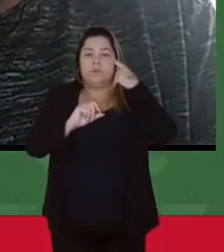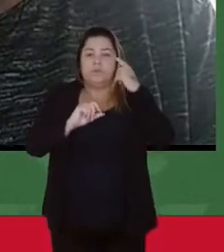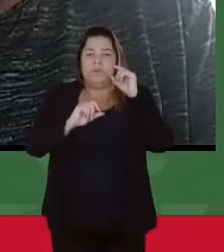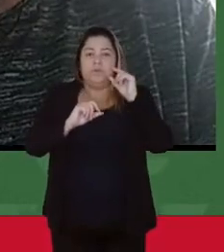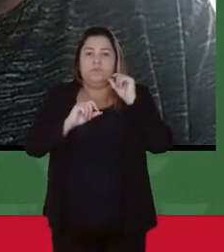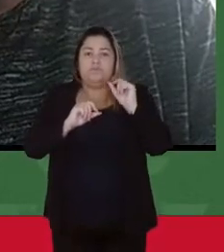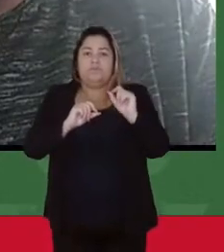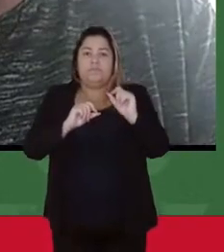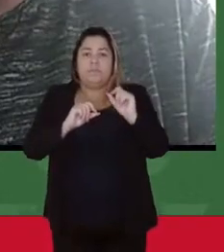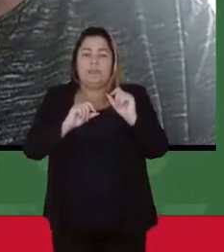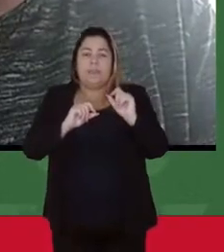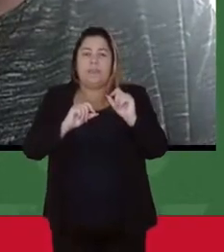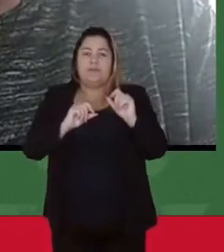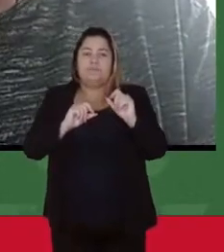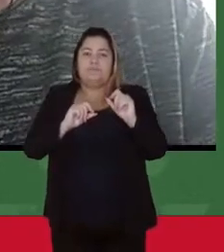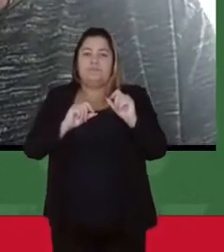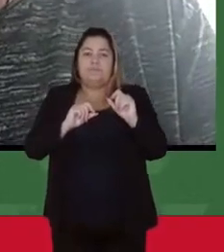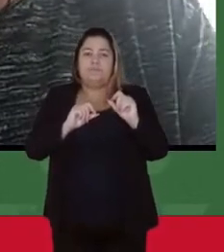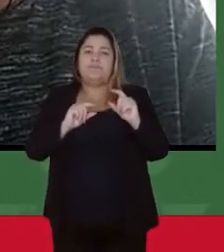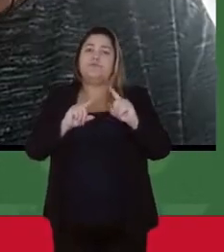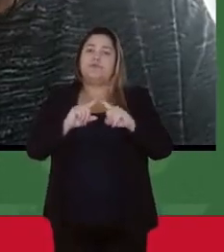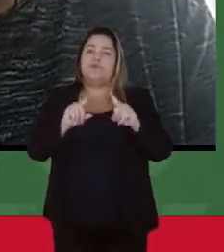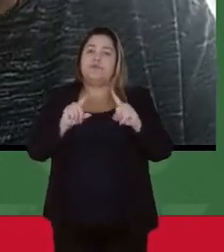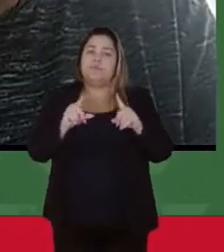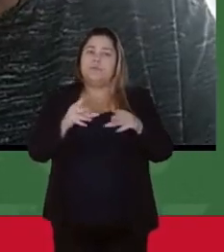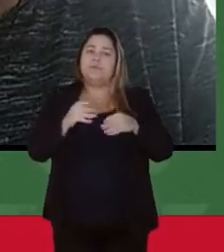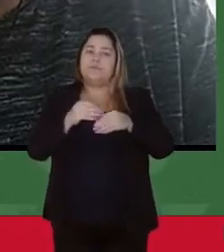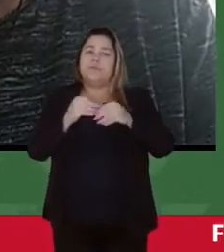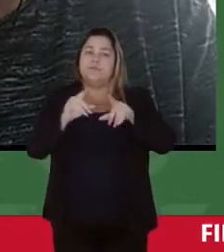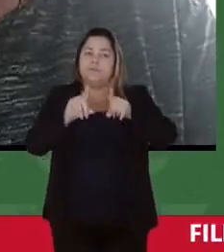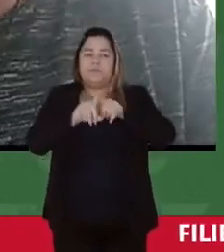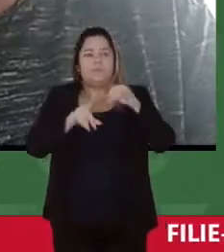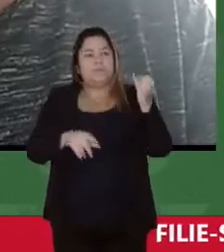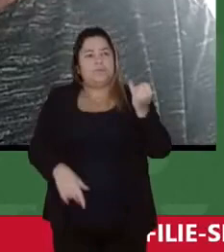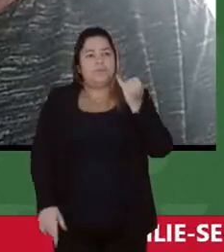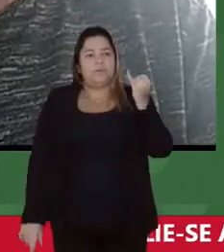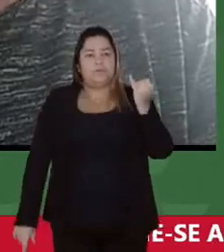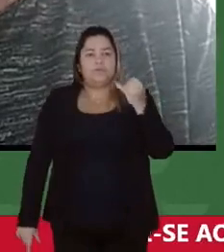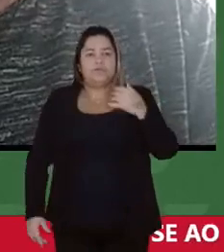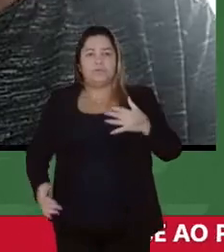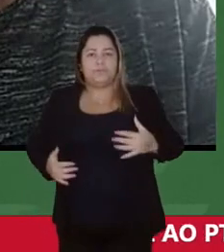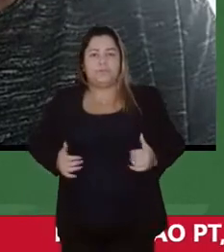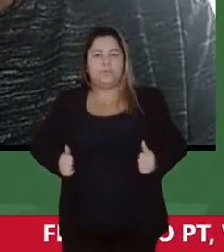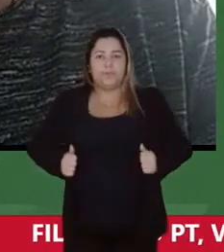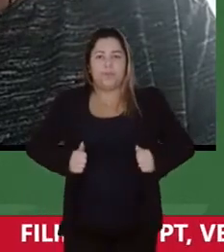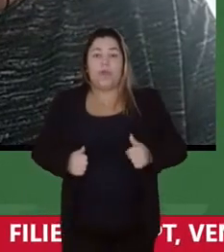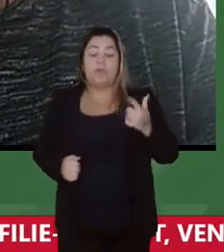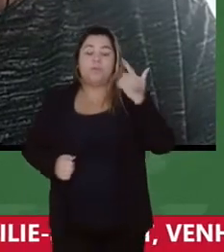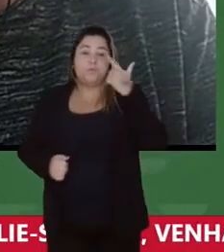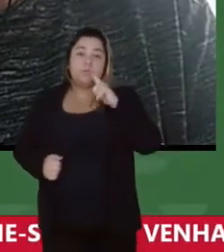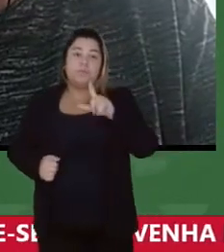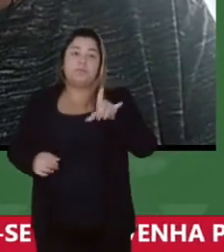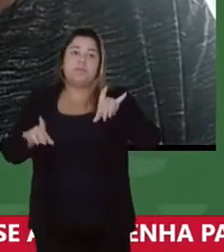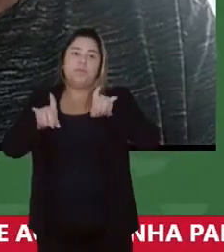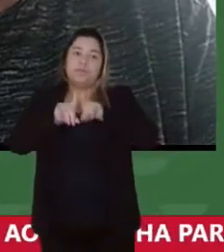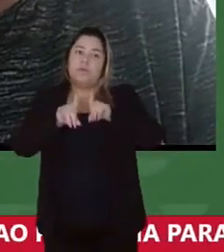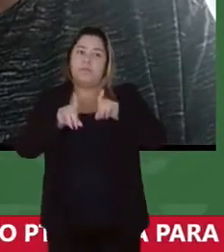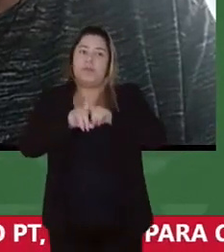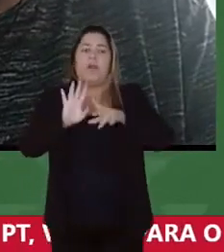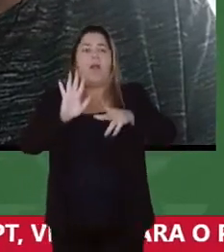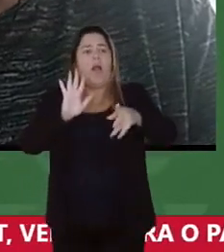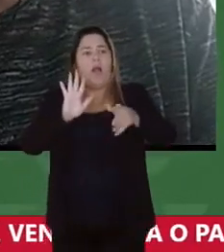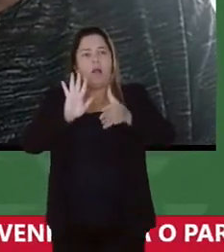ele é uma das questões, uma das coisas que eu colocaria como nas mais importantes. A outra seria a